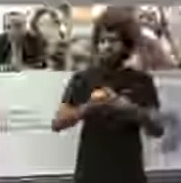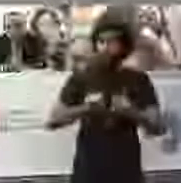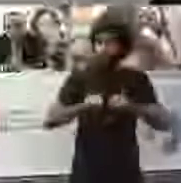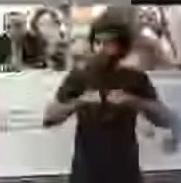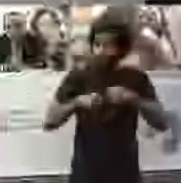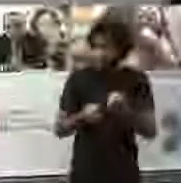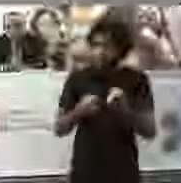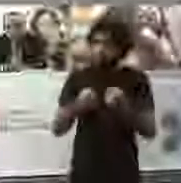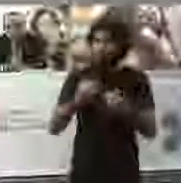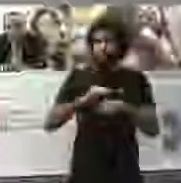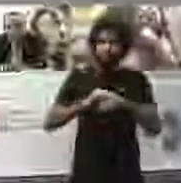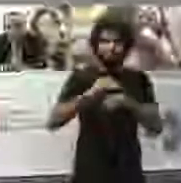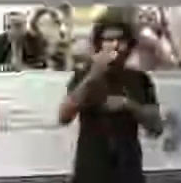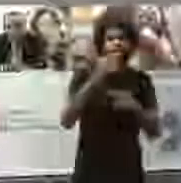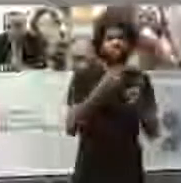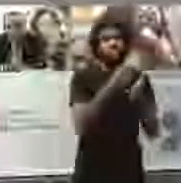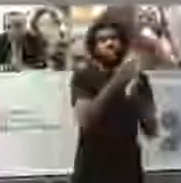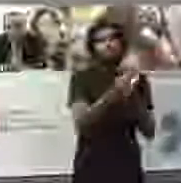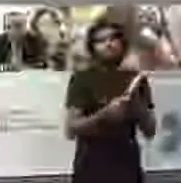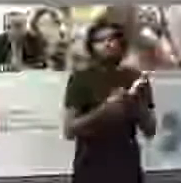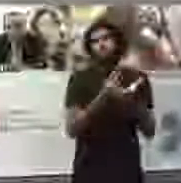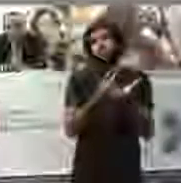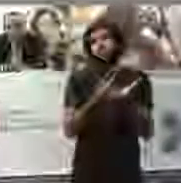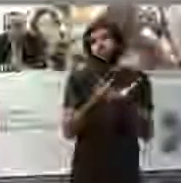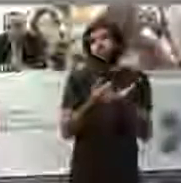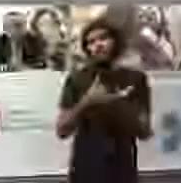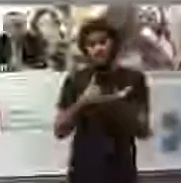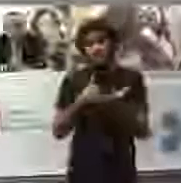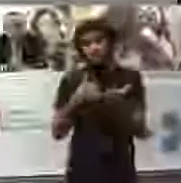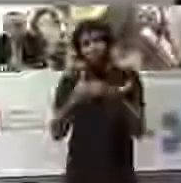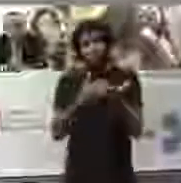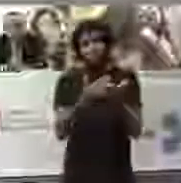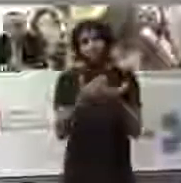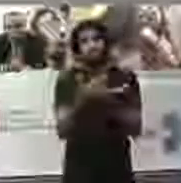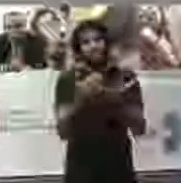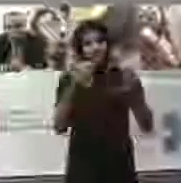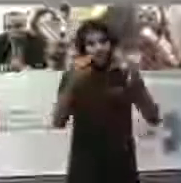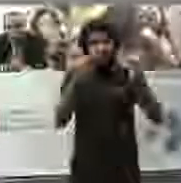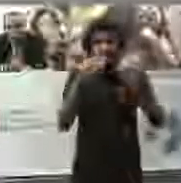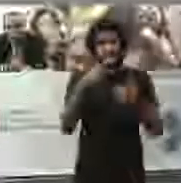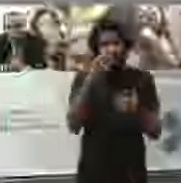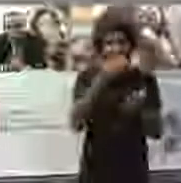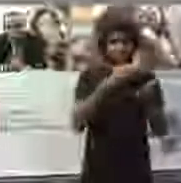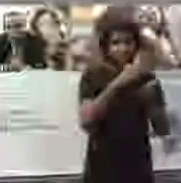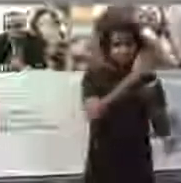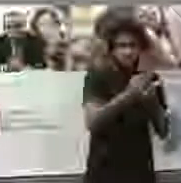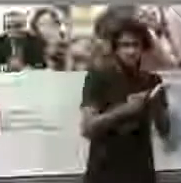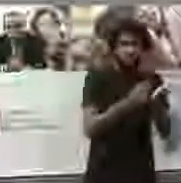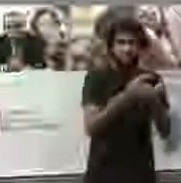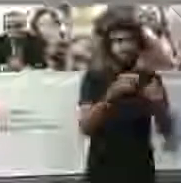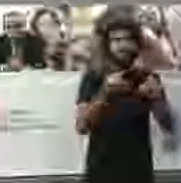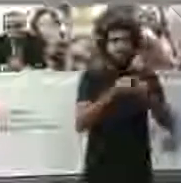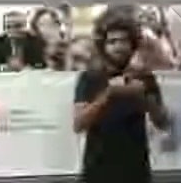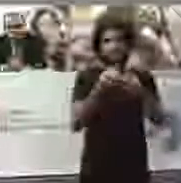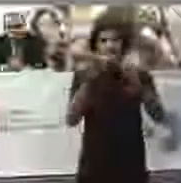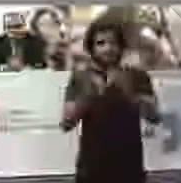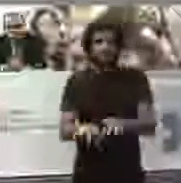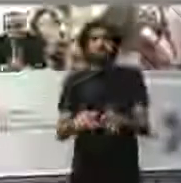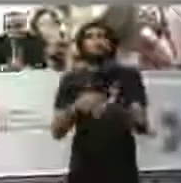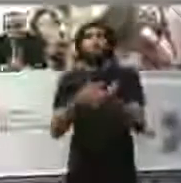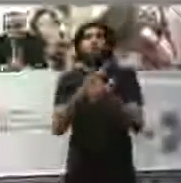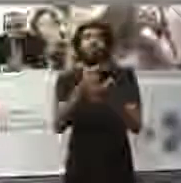orçamento porque comecei falando isso terminou falando isso o nosso sus é absolutamente sub financiado pelo sistema que é ser